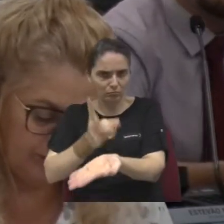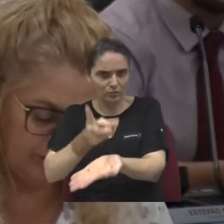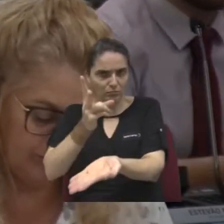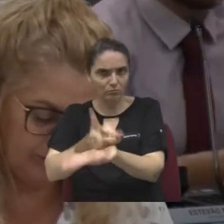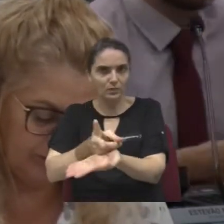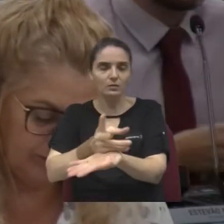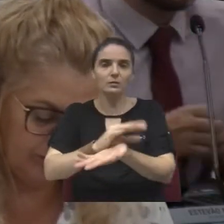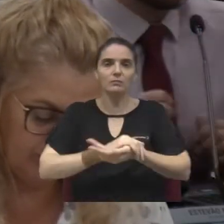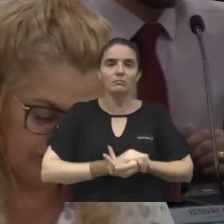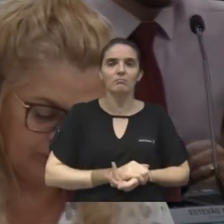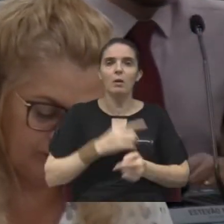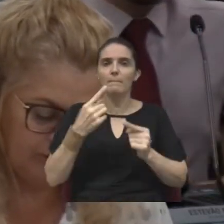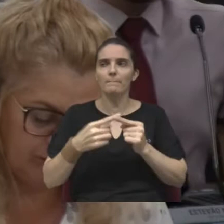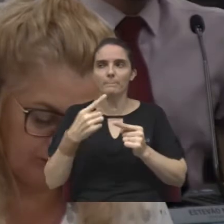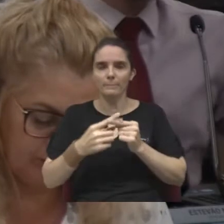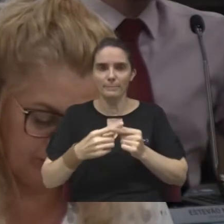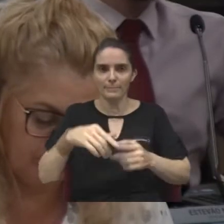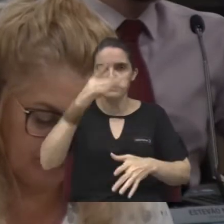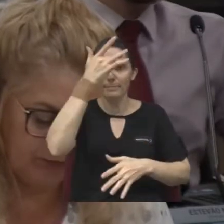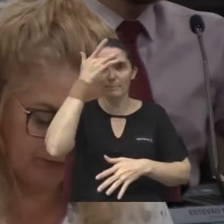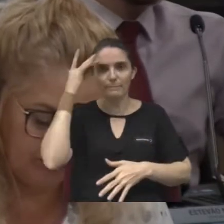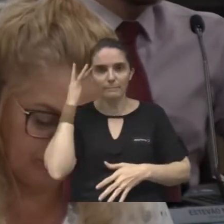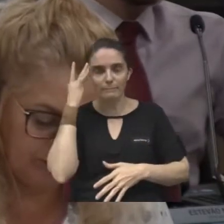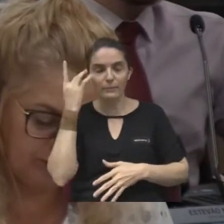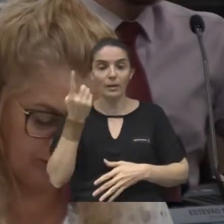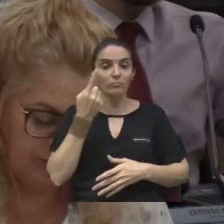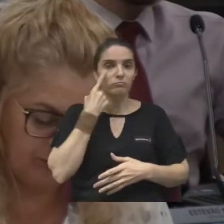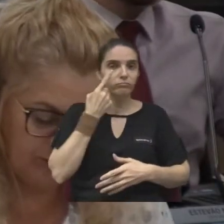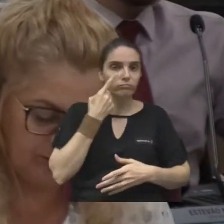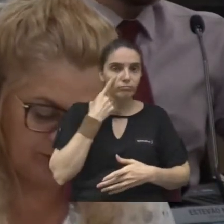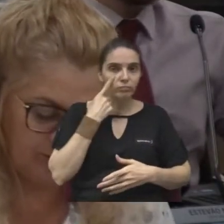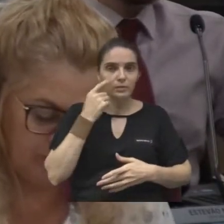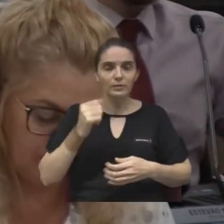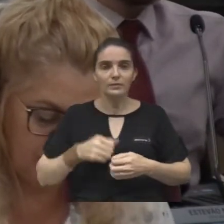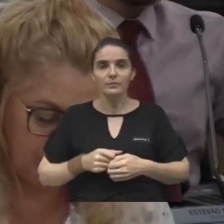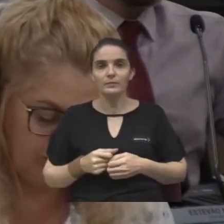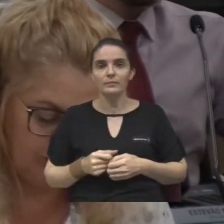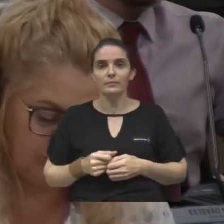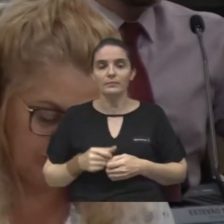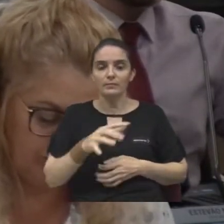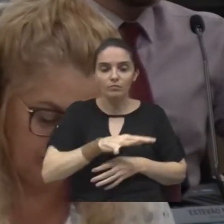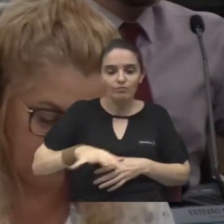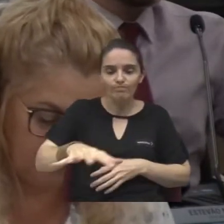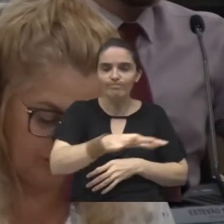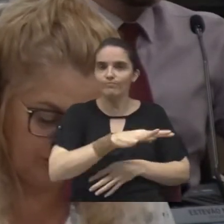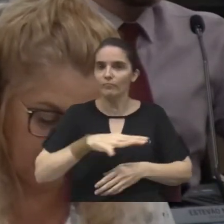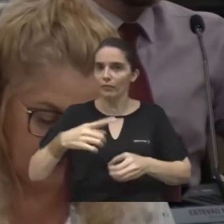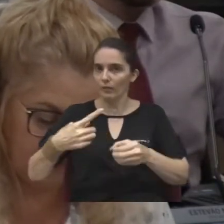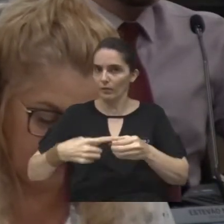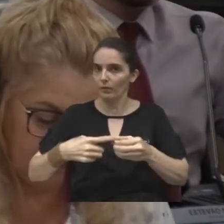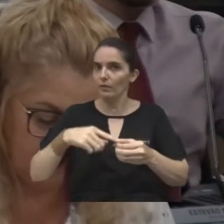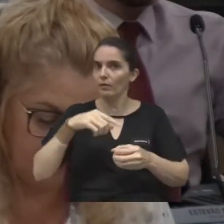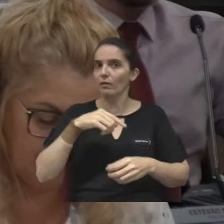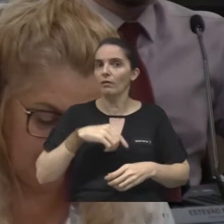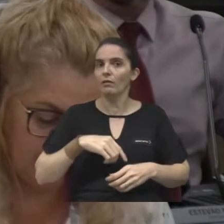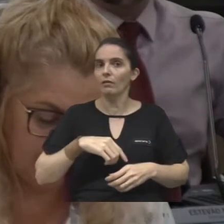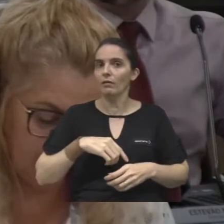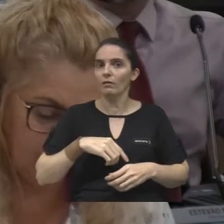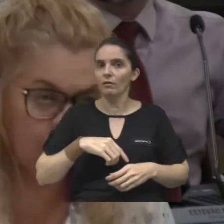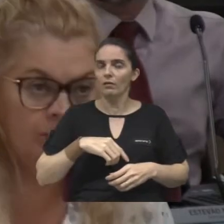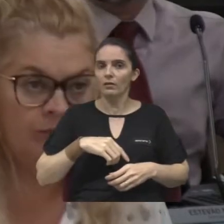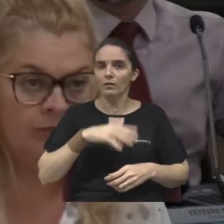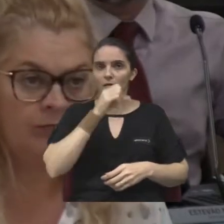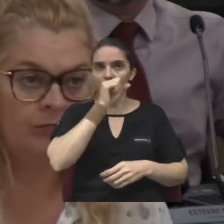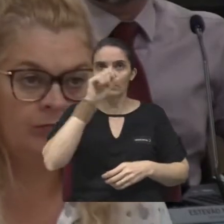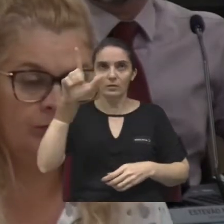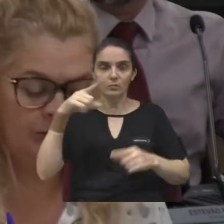consideram aquele pedaço ali dentro da sua própria cidade, porque a rodoviária ela exige que a lanterna do carro